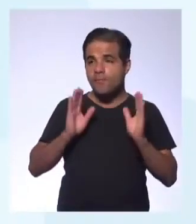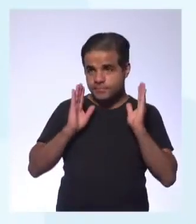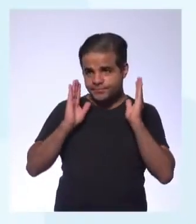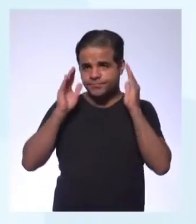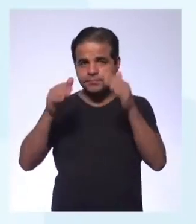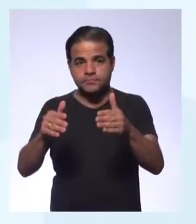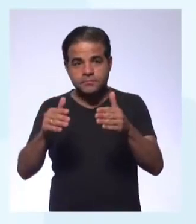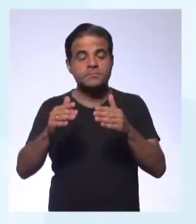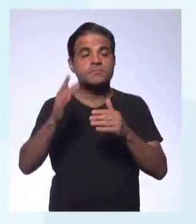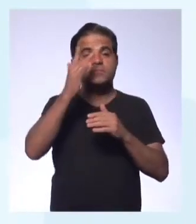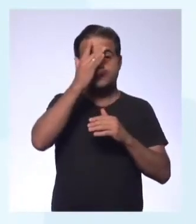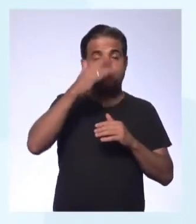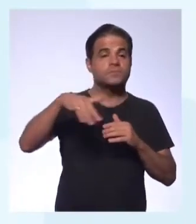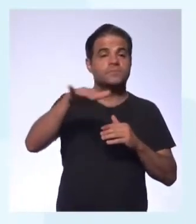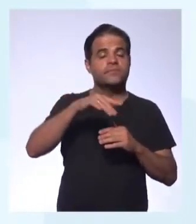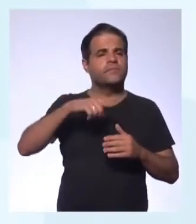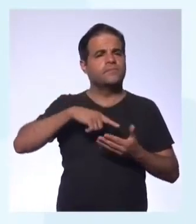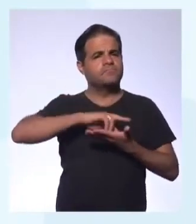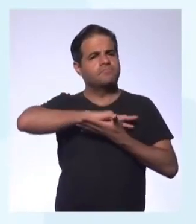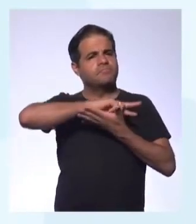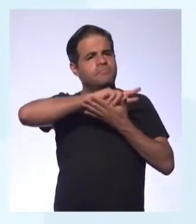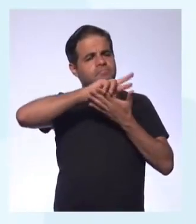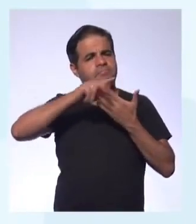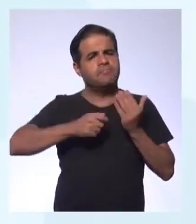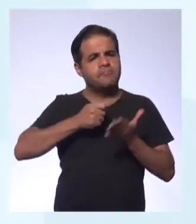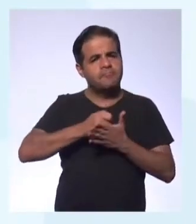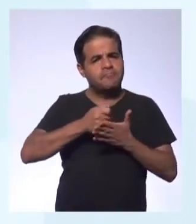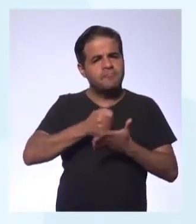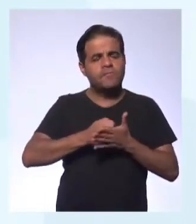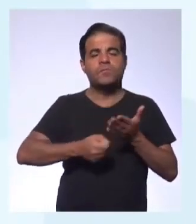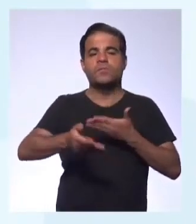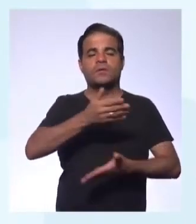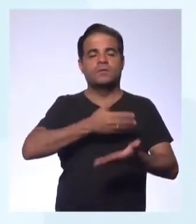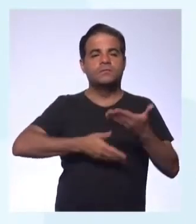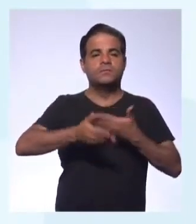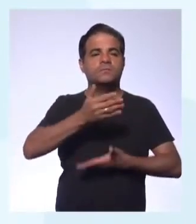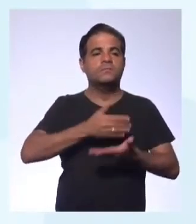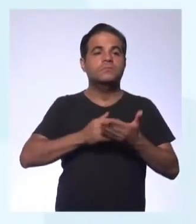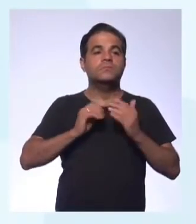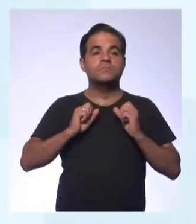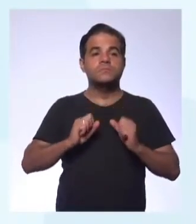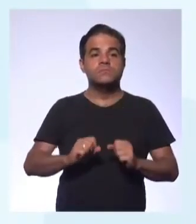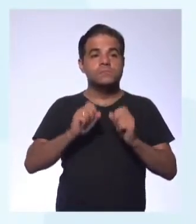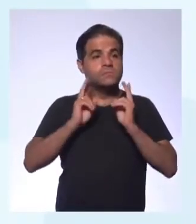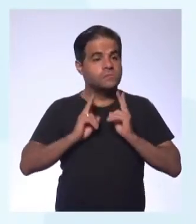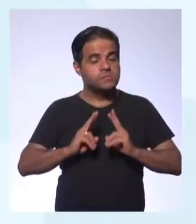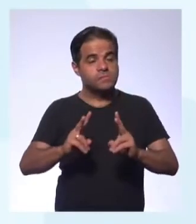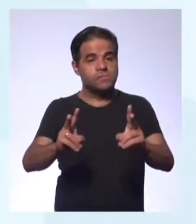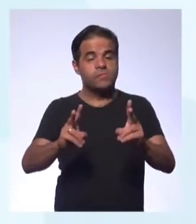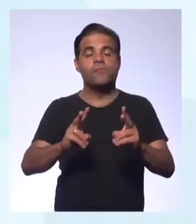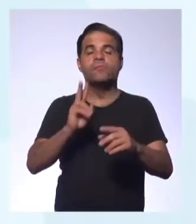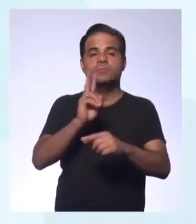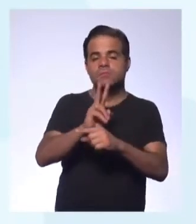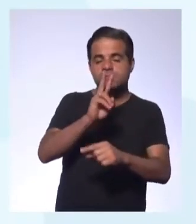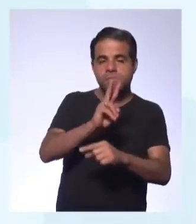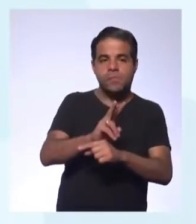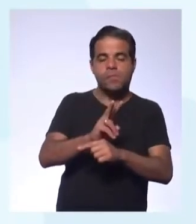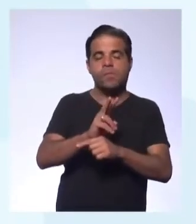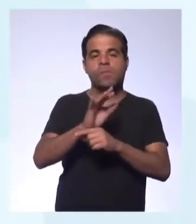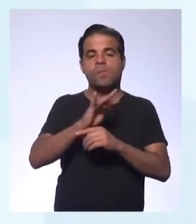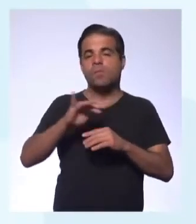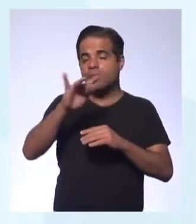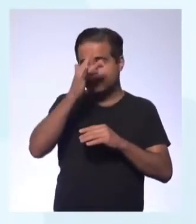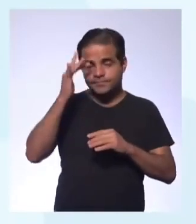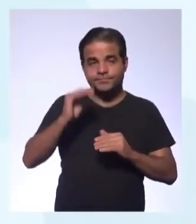subordinados aos senhores e tinham uma série de obrigações em troca da permissão de morar no feudo e serem protegidos por seu